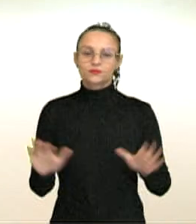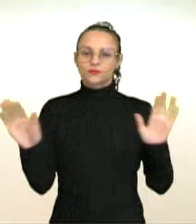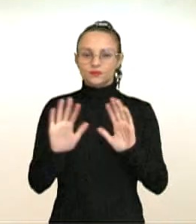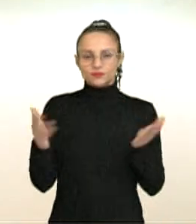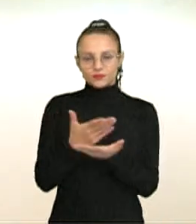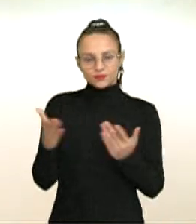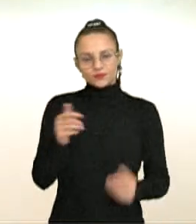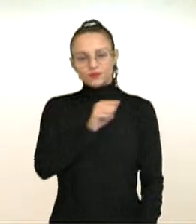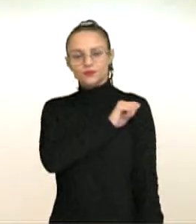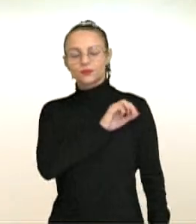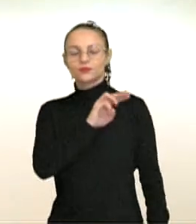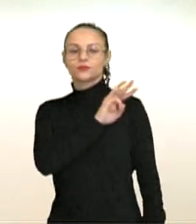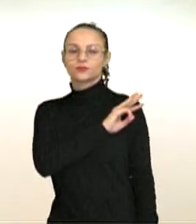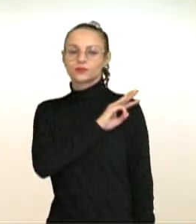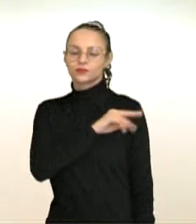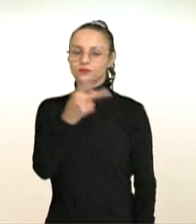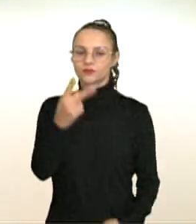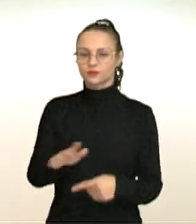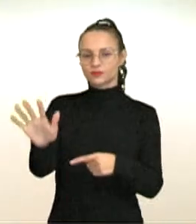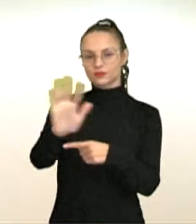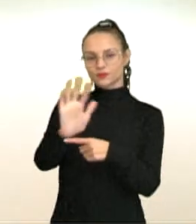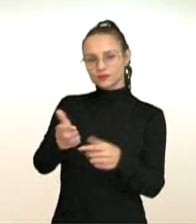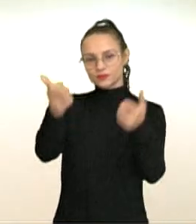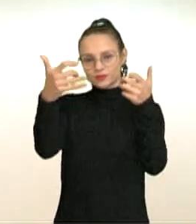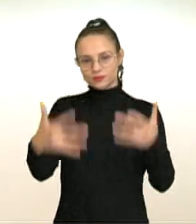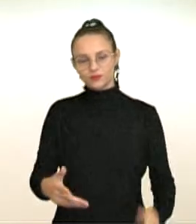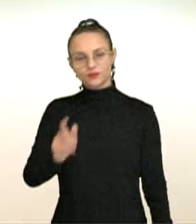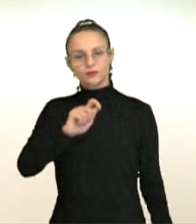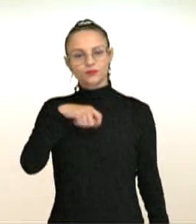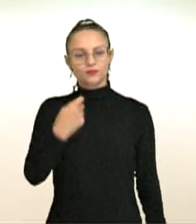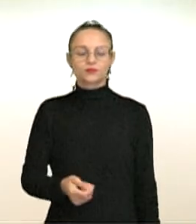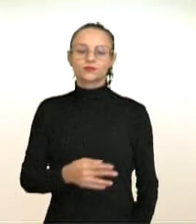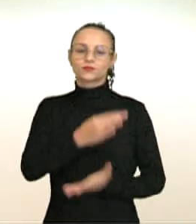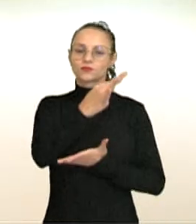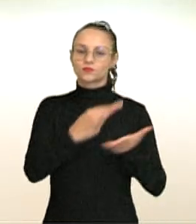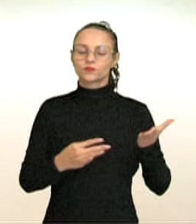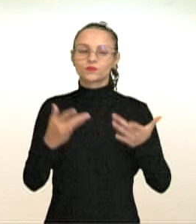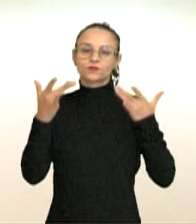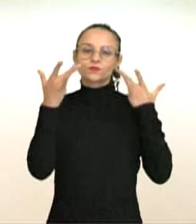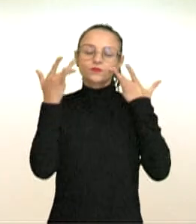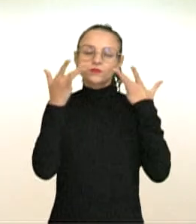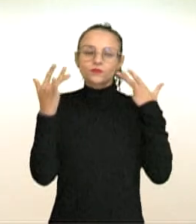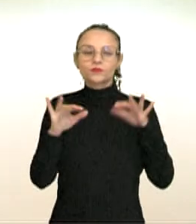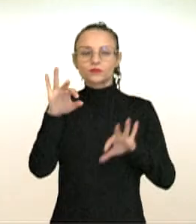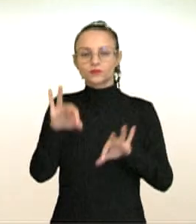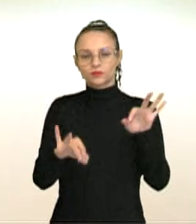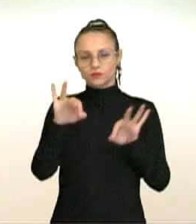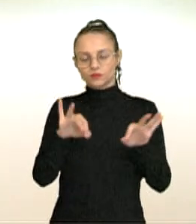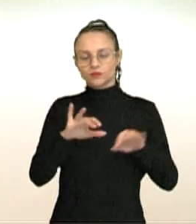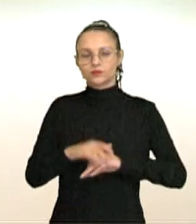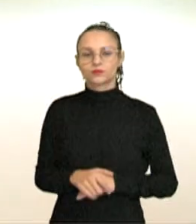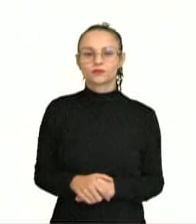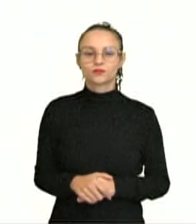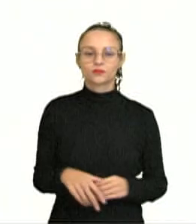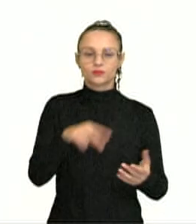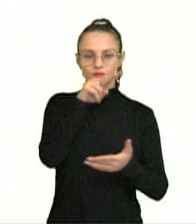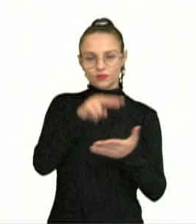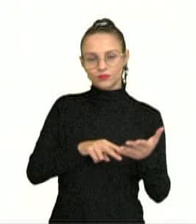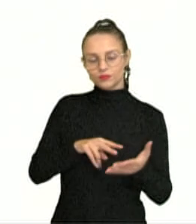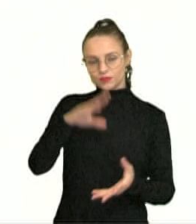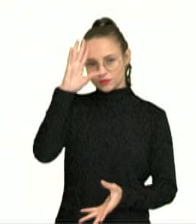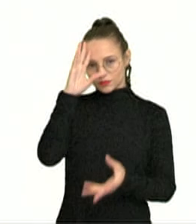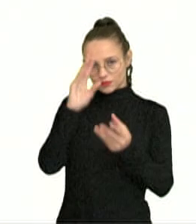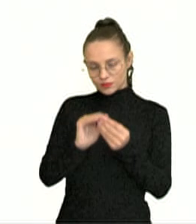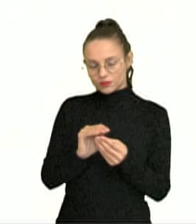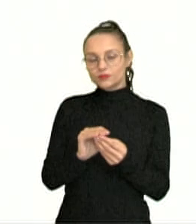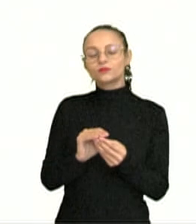Olá, estudantes da terceira série. Nesse vídeo vamos falar sobre texto dramático. Ler e analisar um